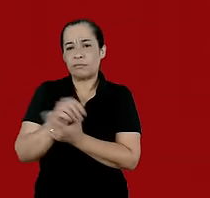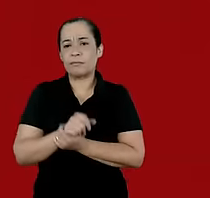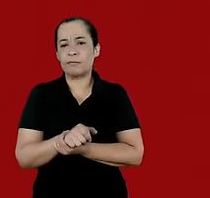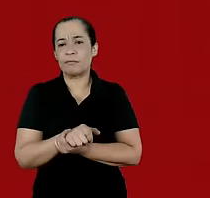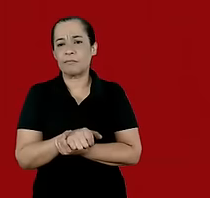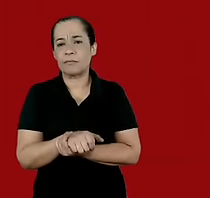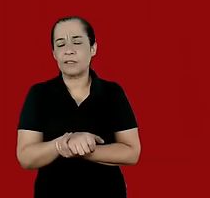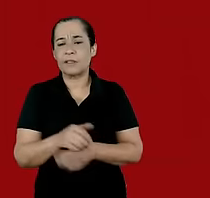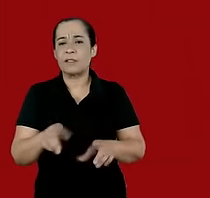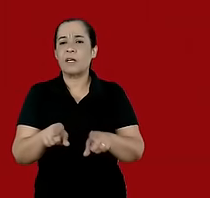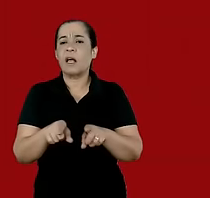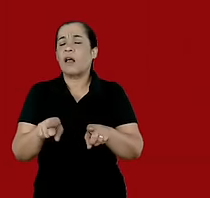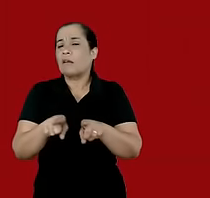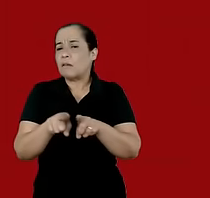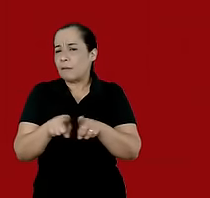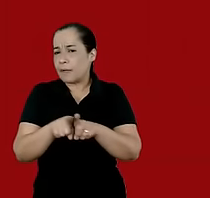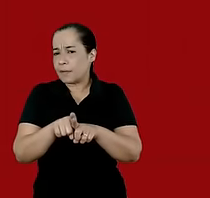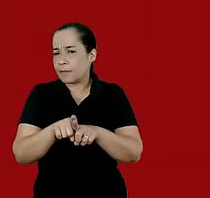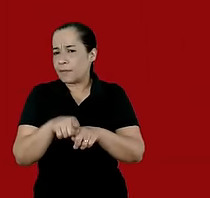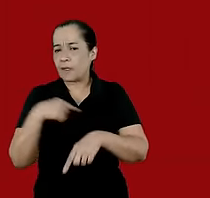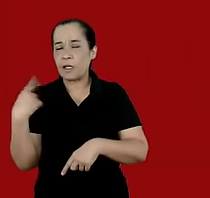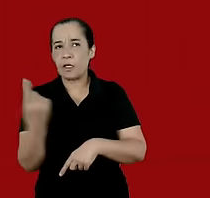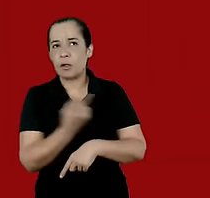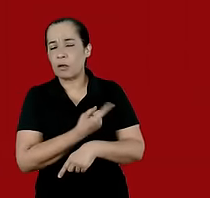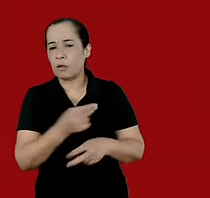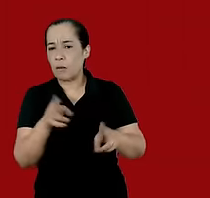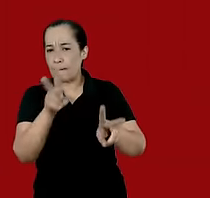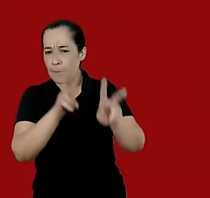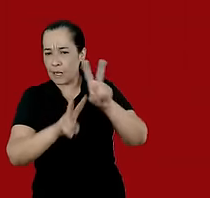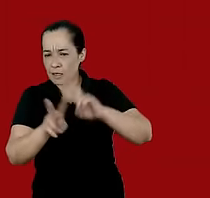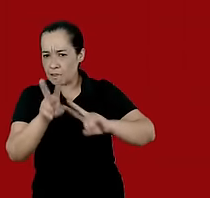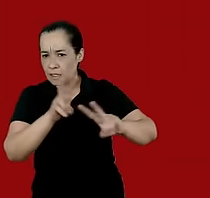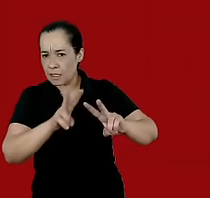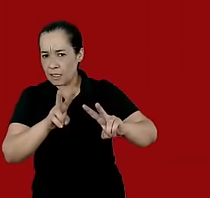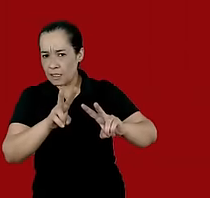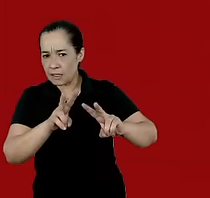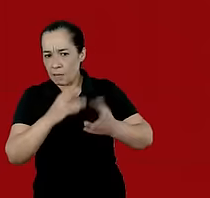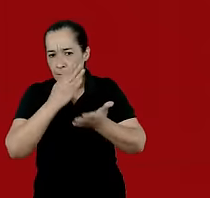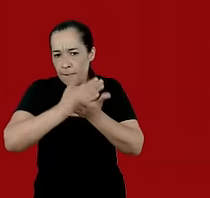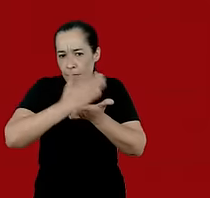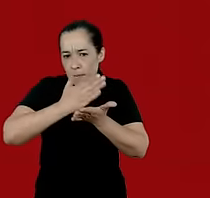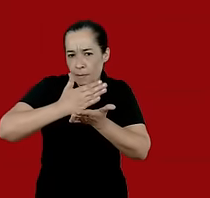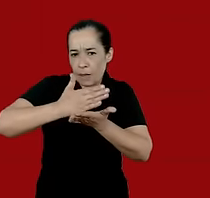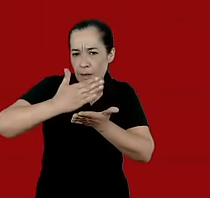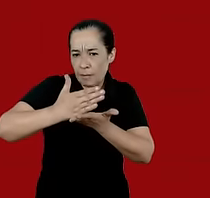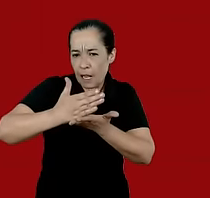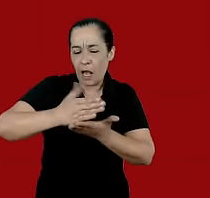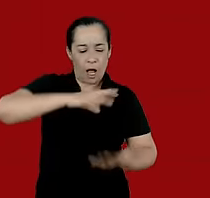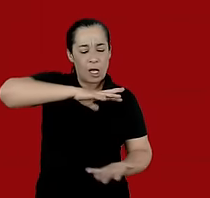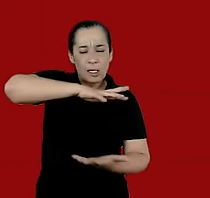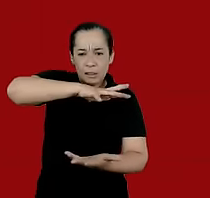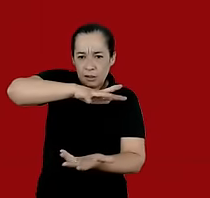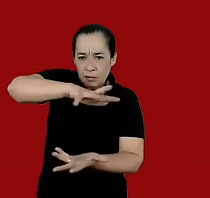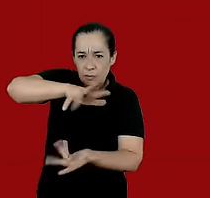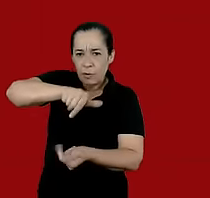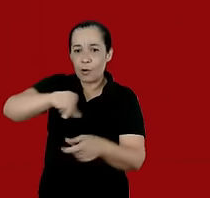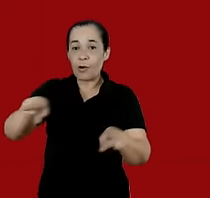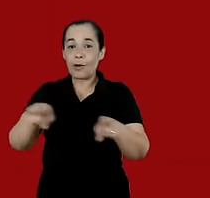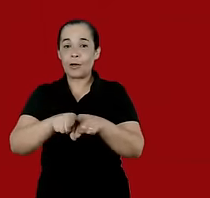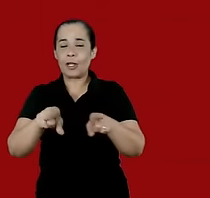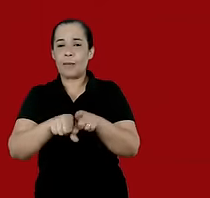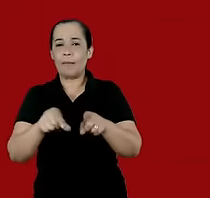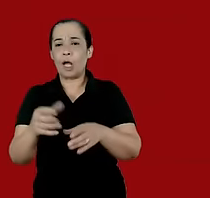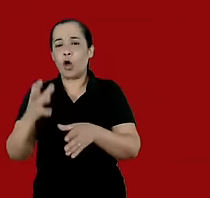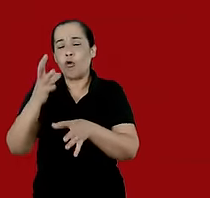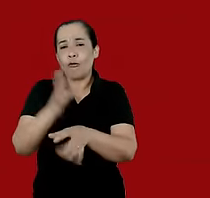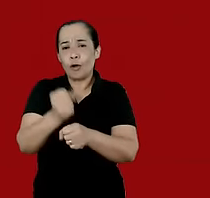custos né então a gente olha um pouco aí a parte de fragmentação das cadeias globais você pode olhar em volume de comércio pode olhar em custo